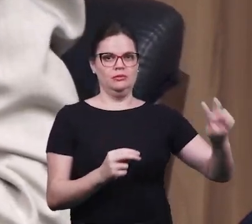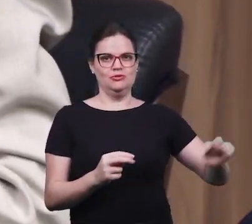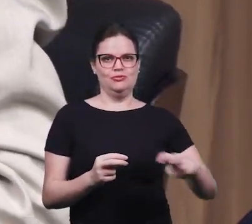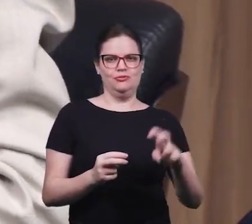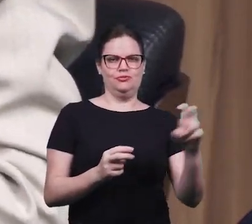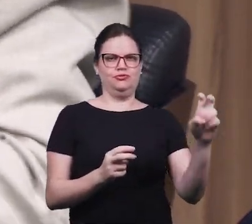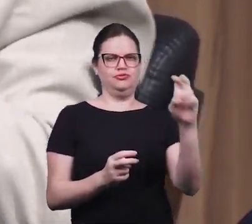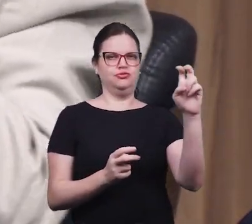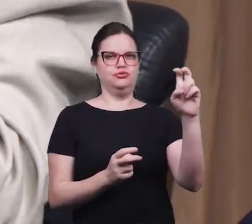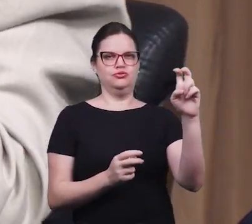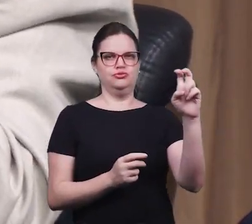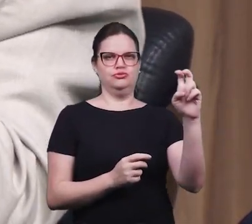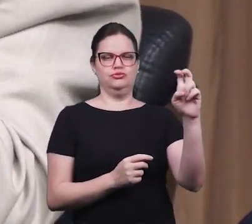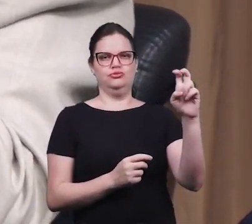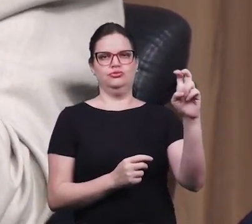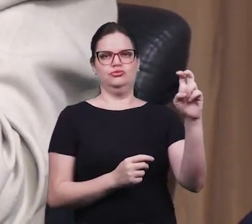sua,